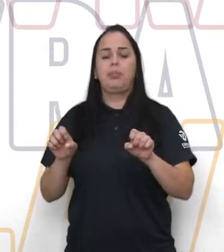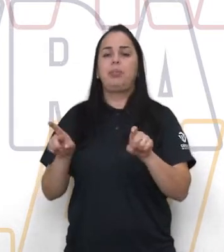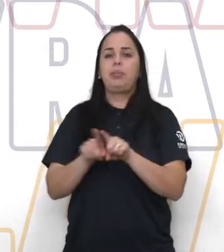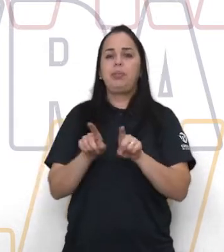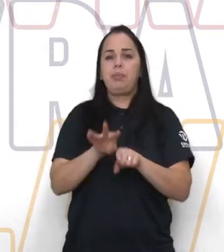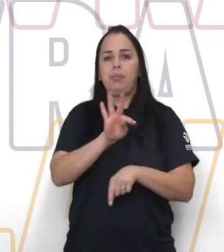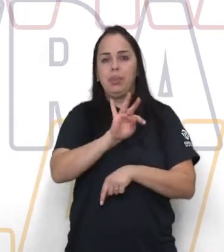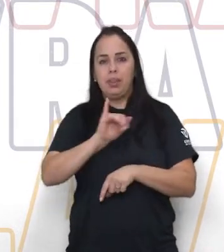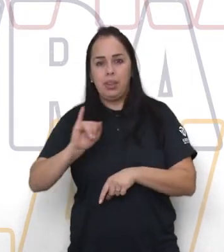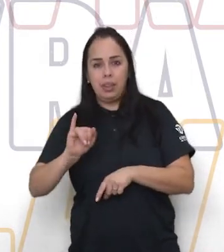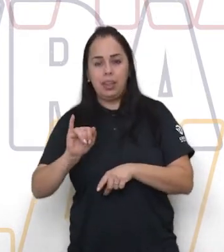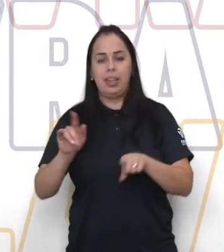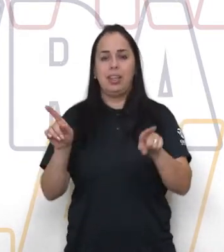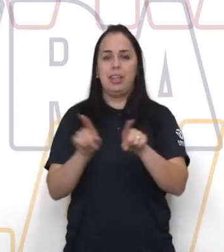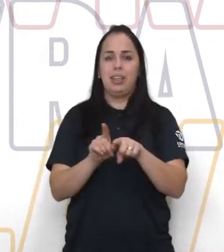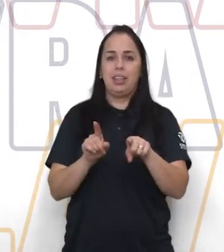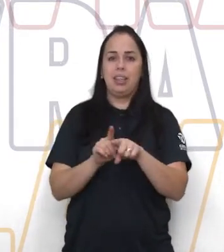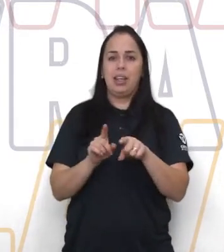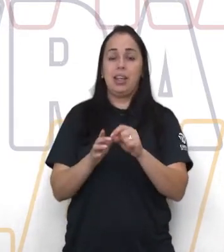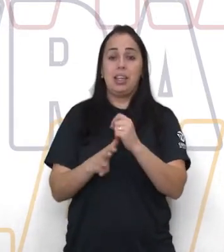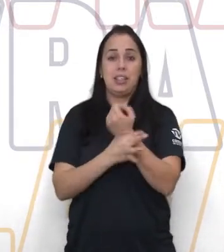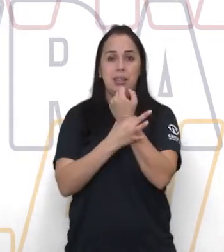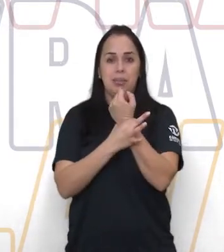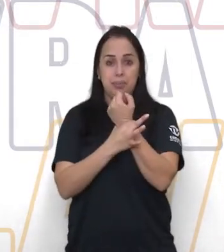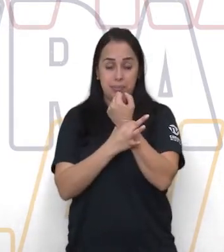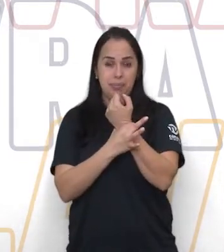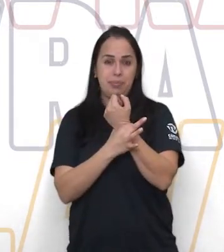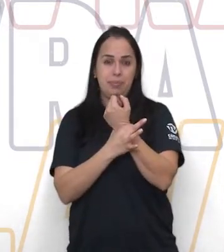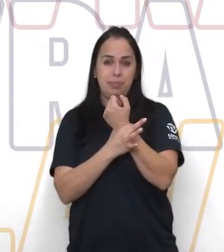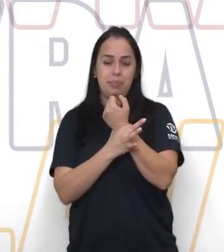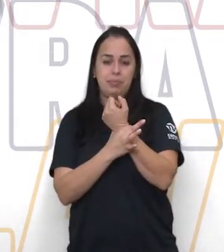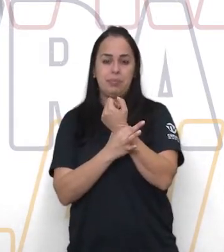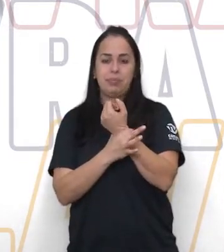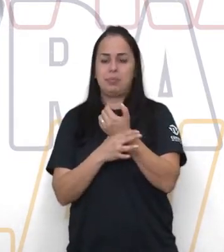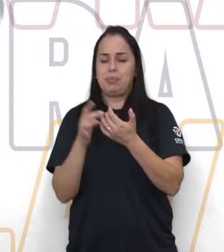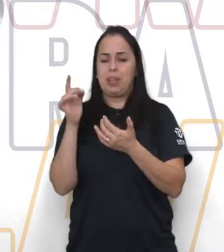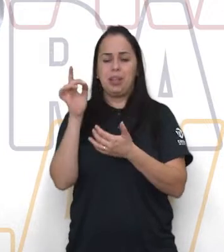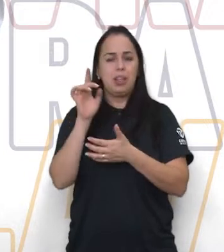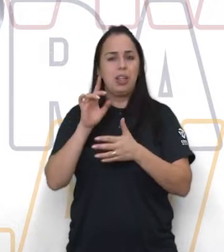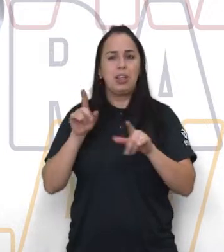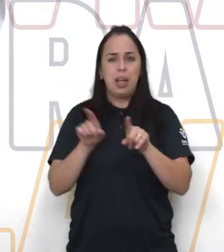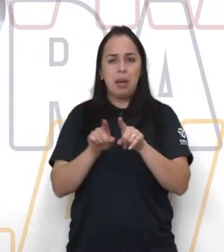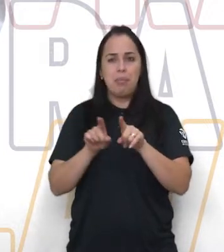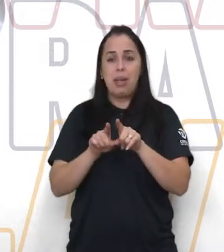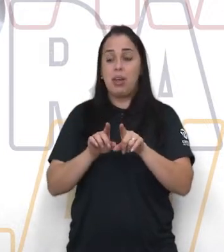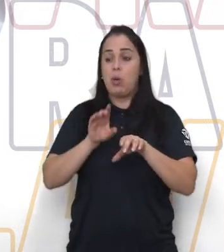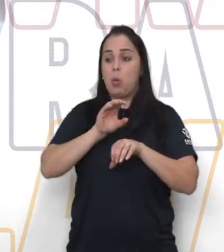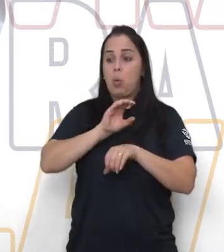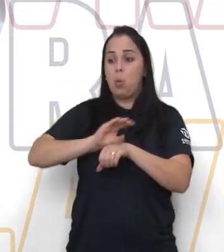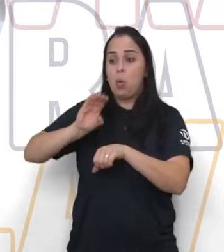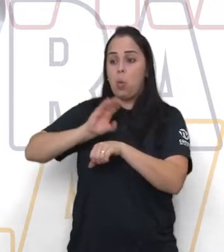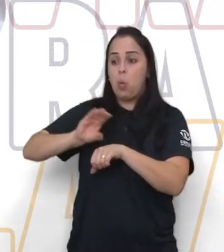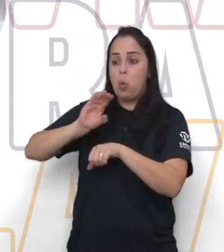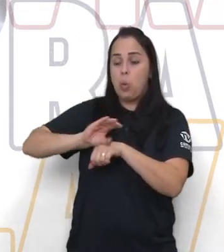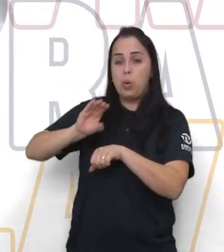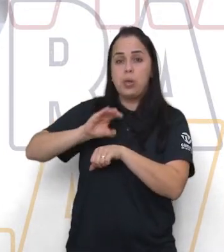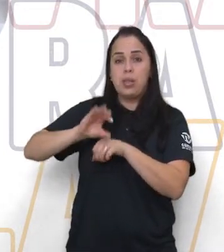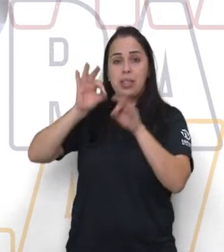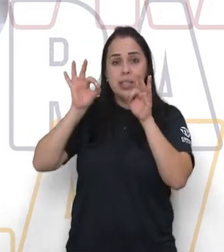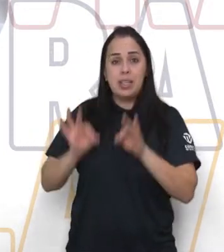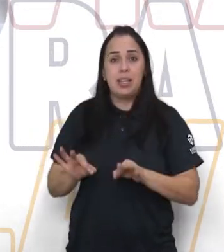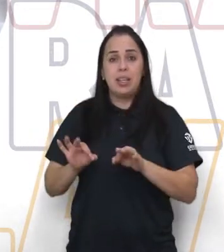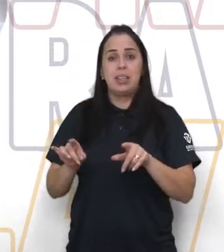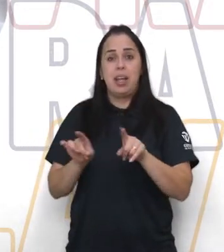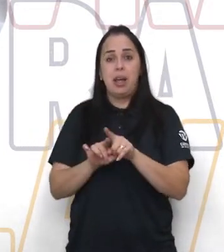questões it questão de segurança Então essas questões todas qualificação profissional e